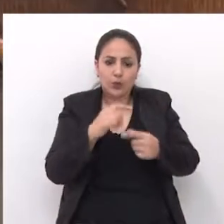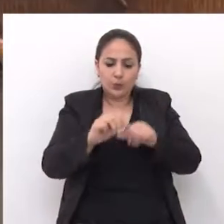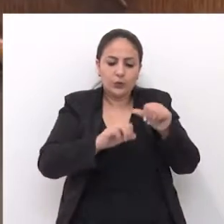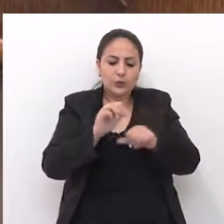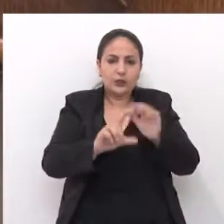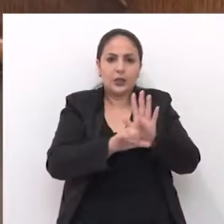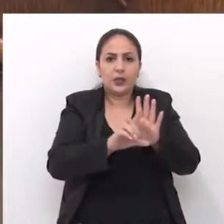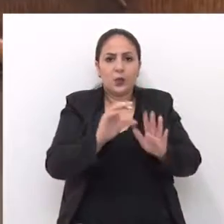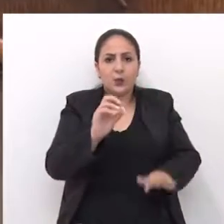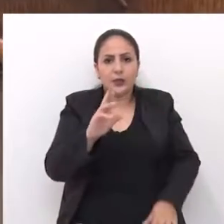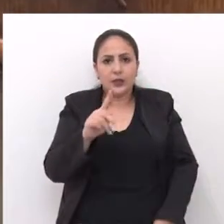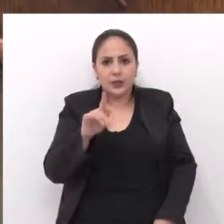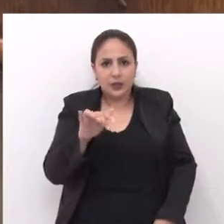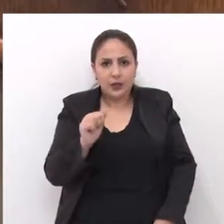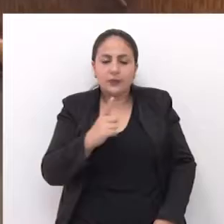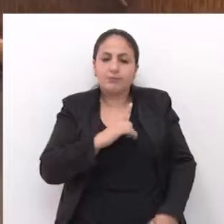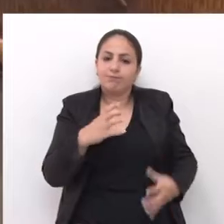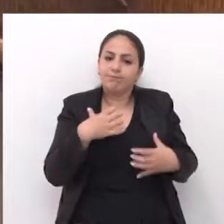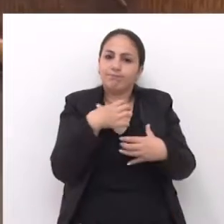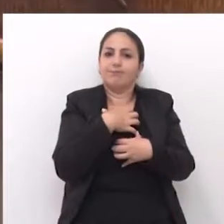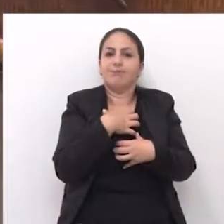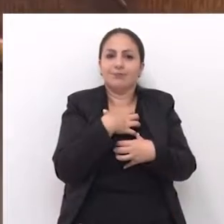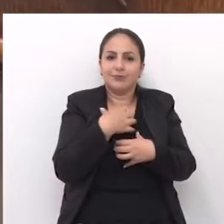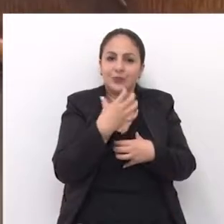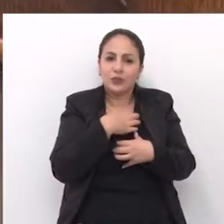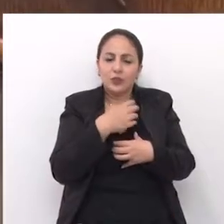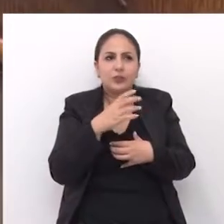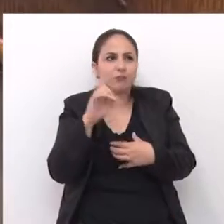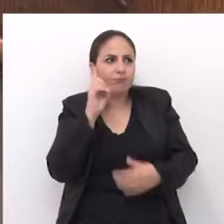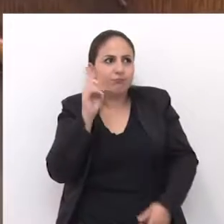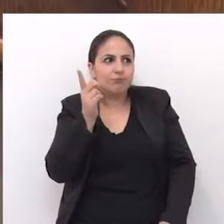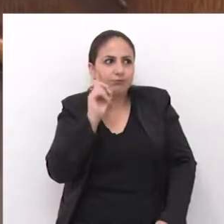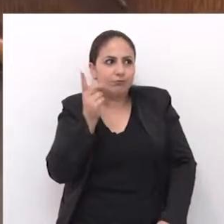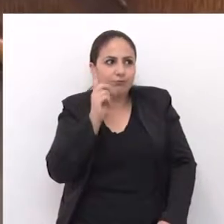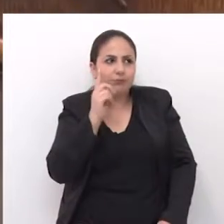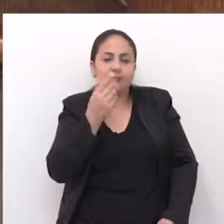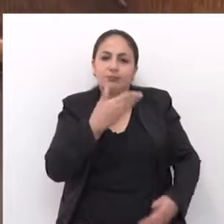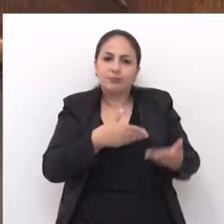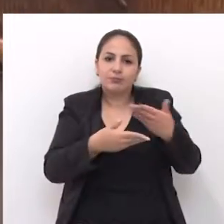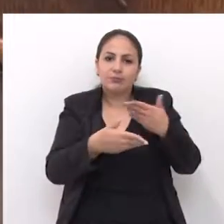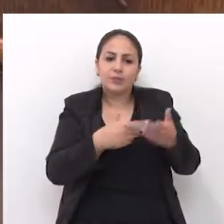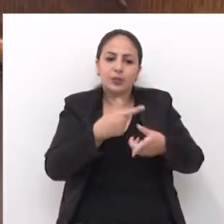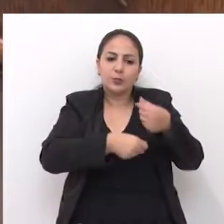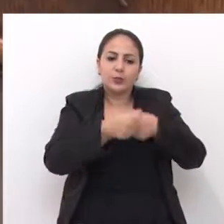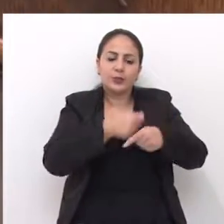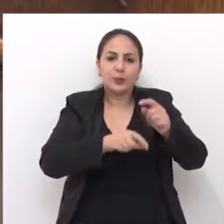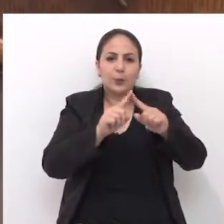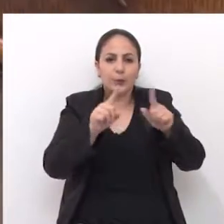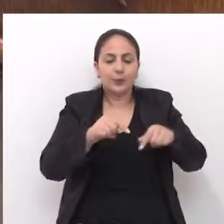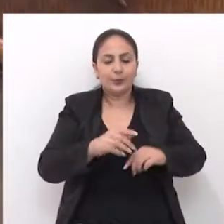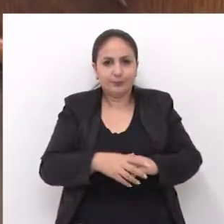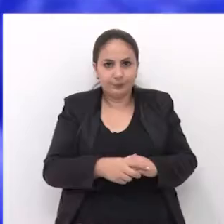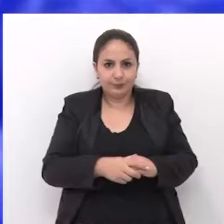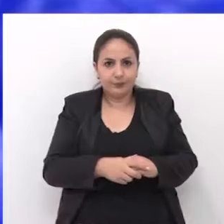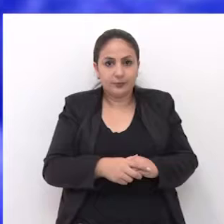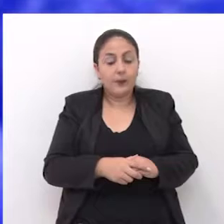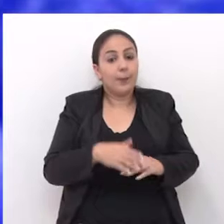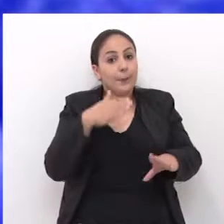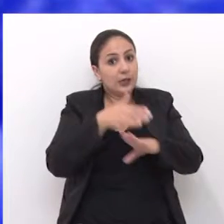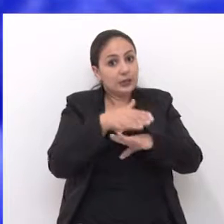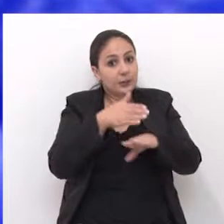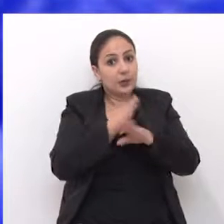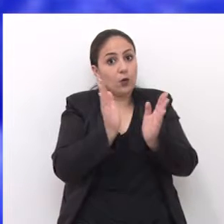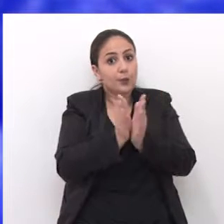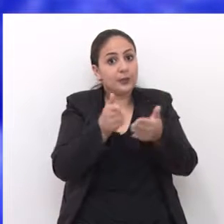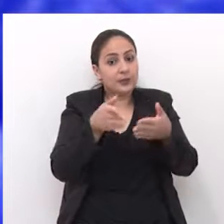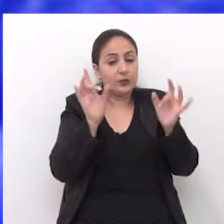porque a alteração na lei orgânica tem um impacto, de certa forma, no dia a dia, né, da rotina da administração pública.